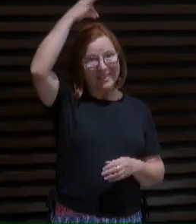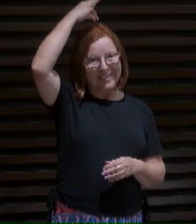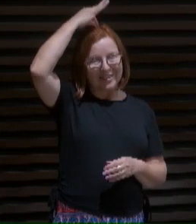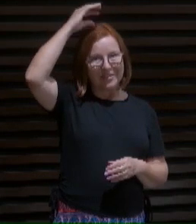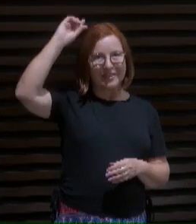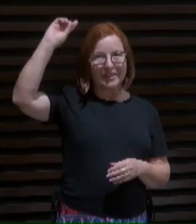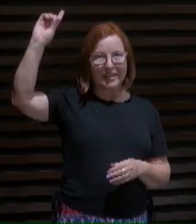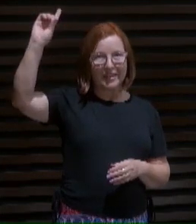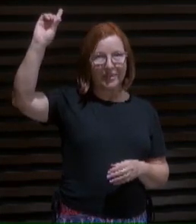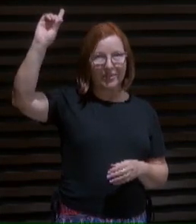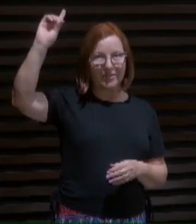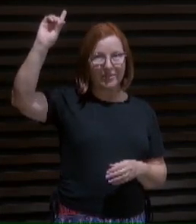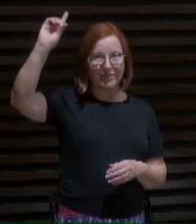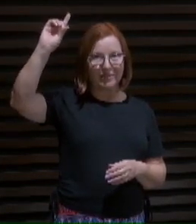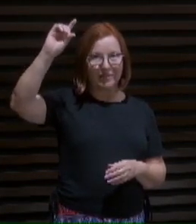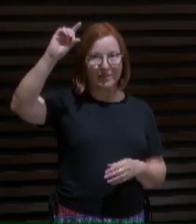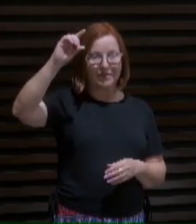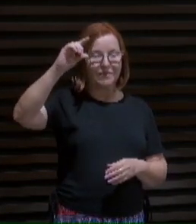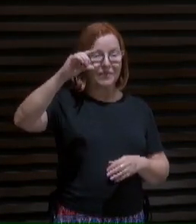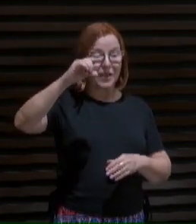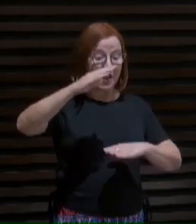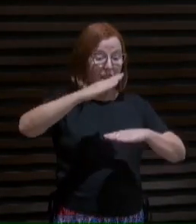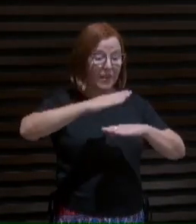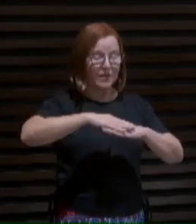sobre as águas.